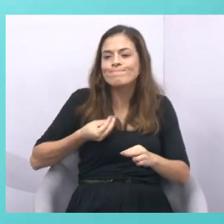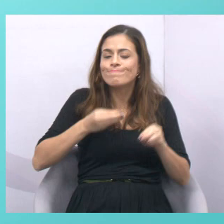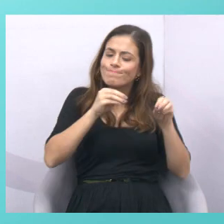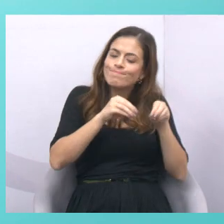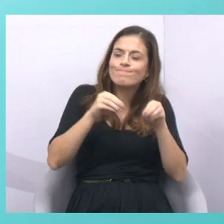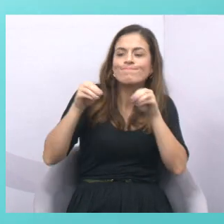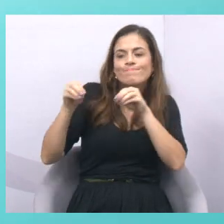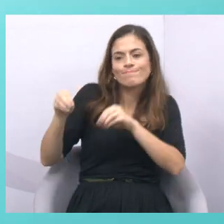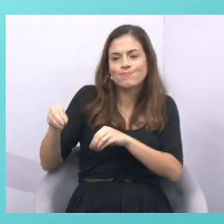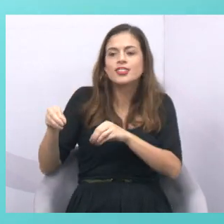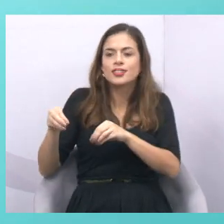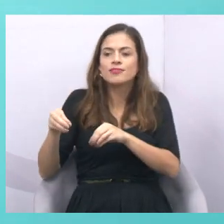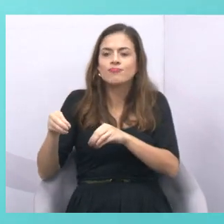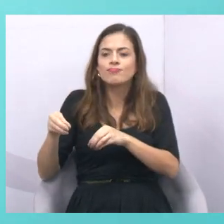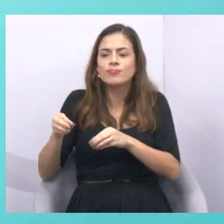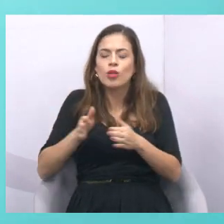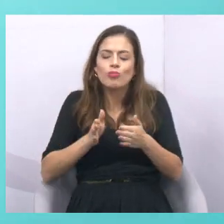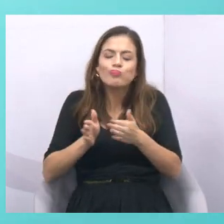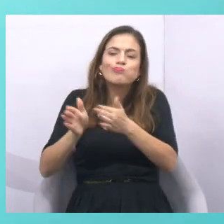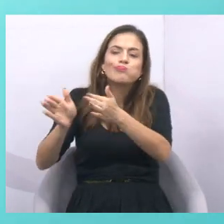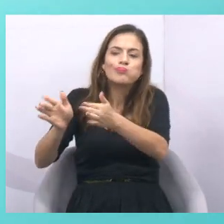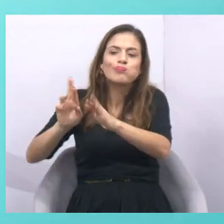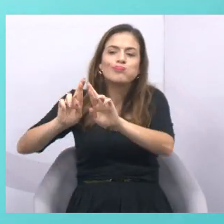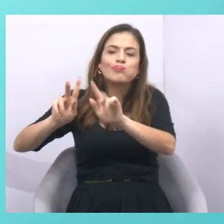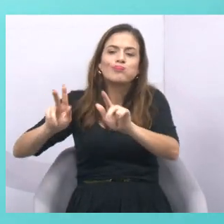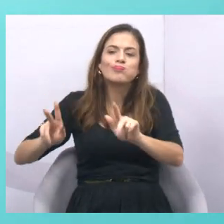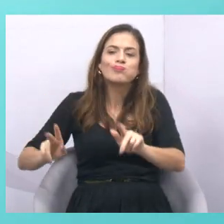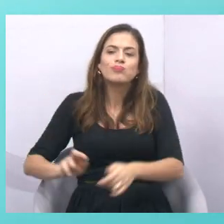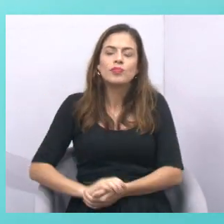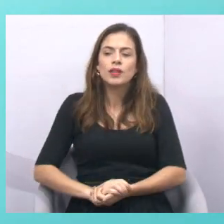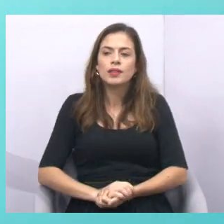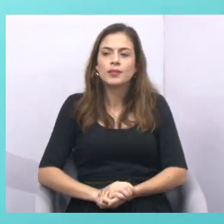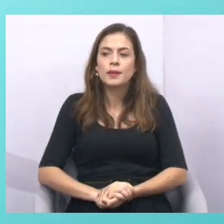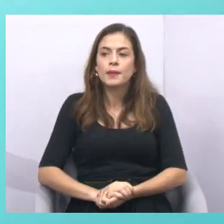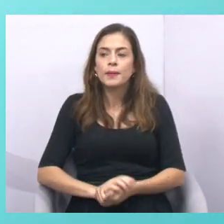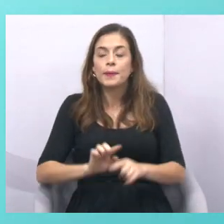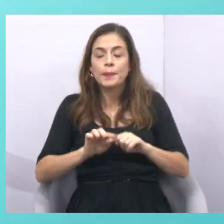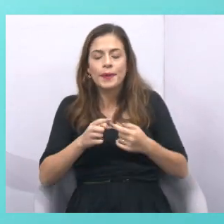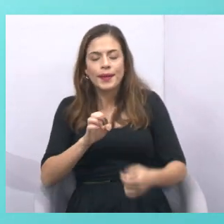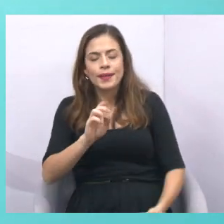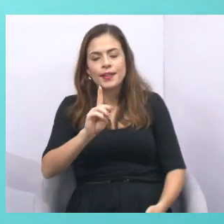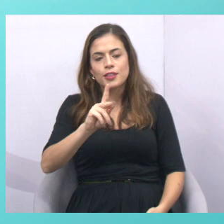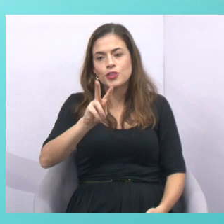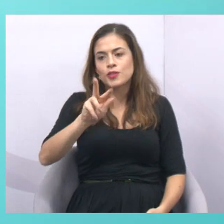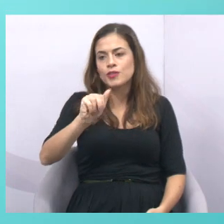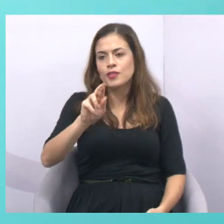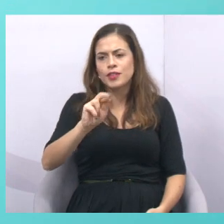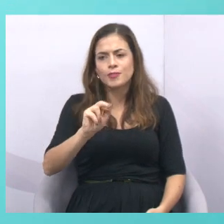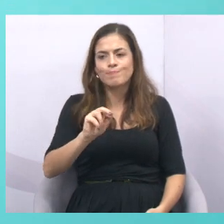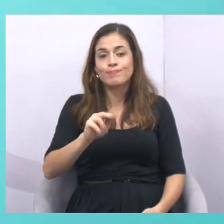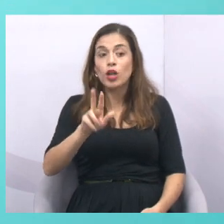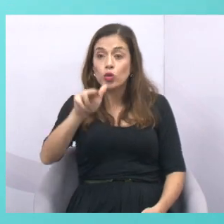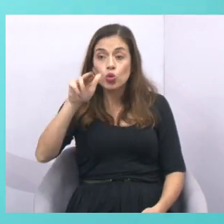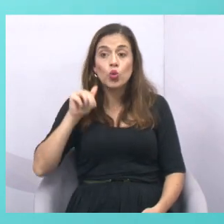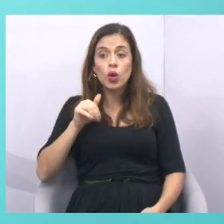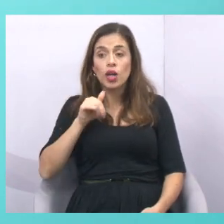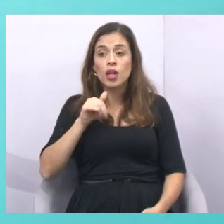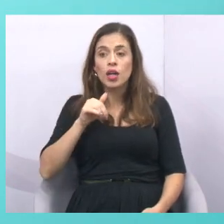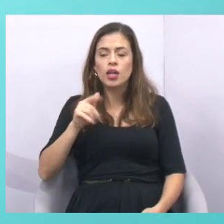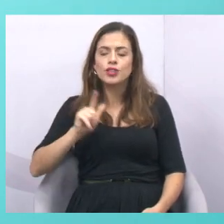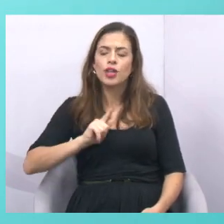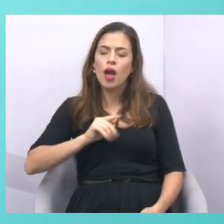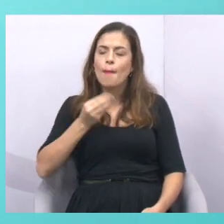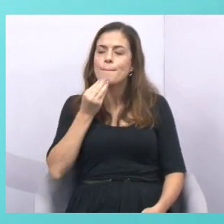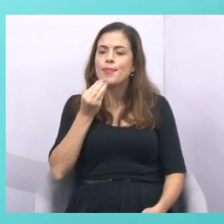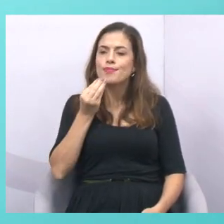continuando sendo jogador de basquete. Mas, Edivar, eu nunca tive essa oportunidade de falar isso para você. Mas, de